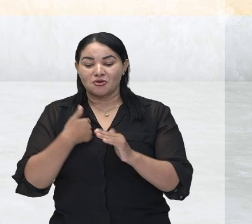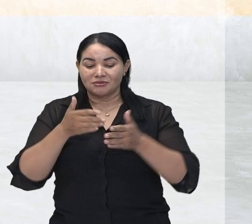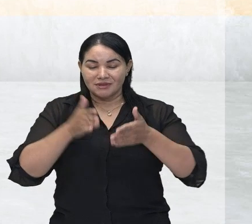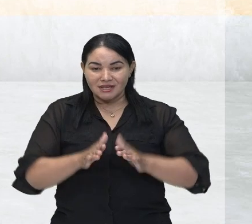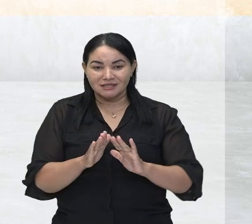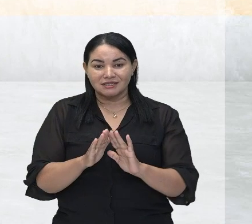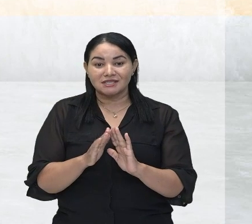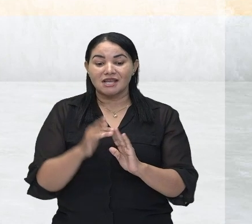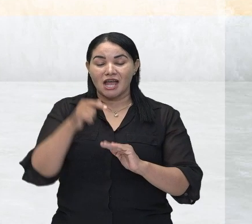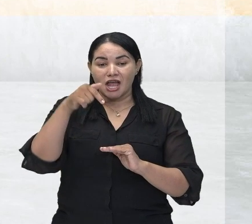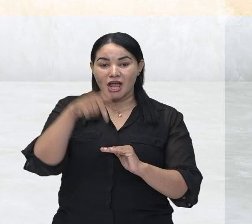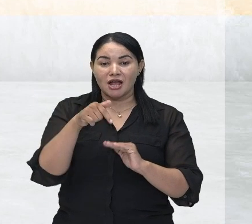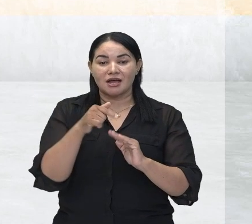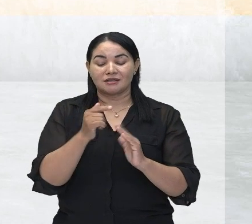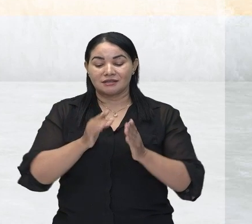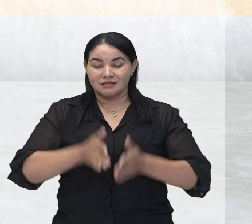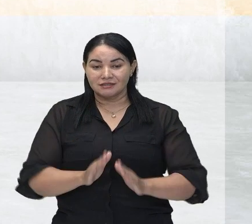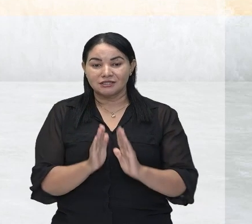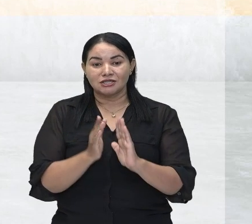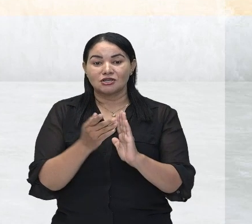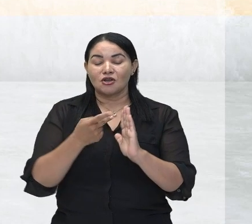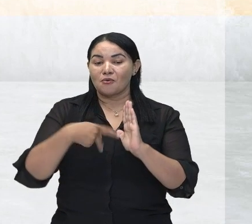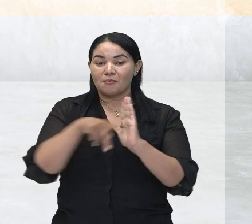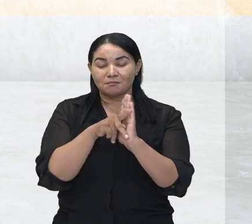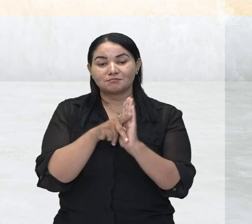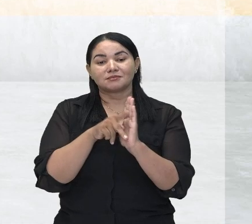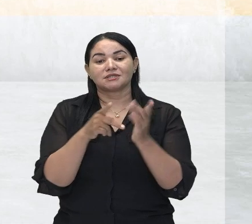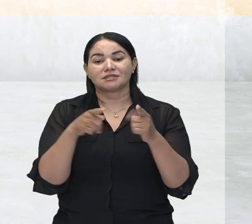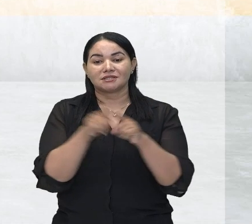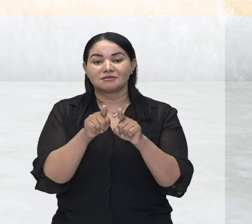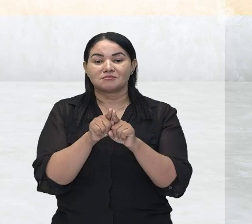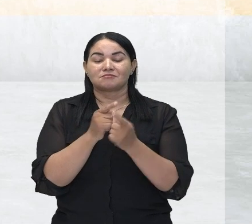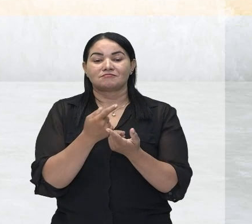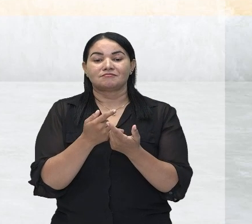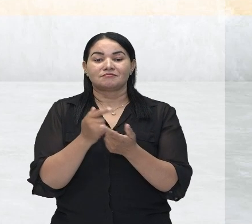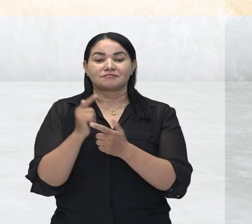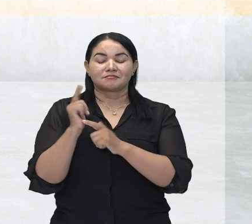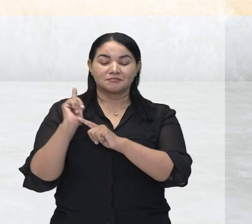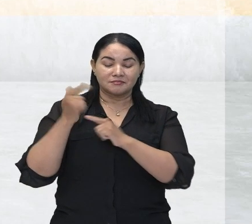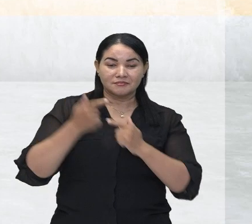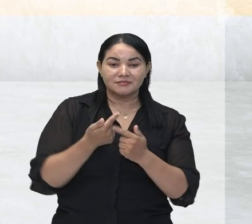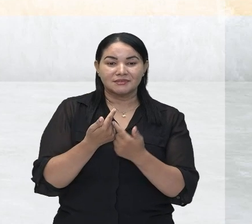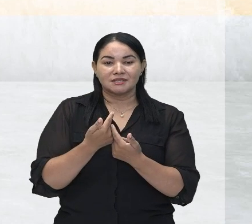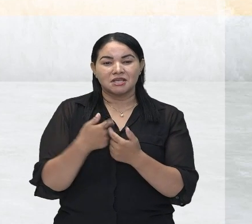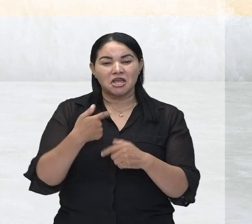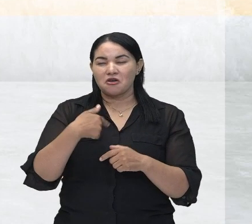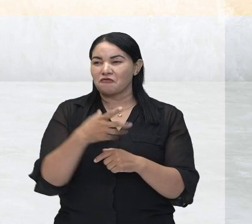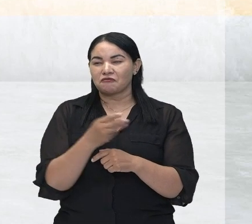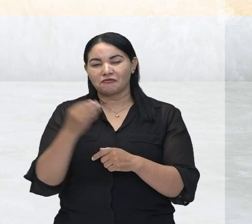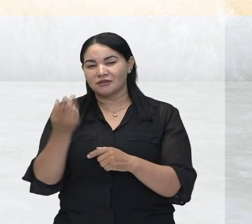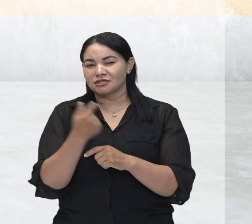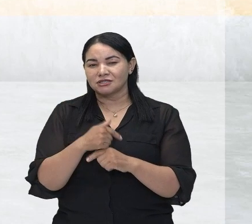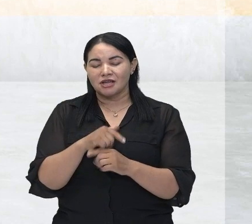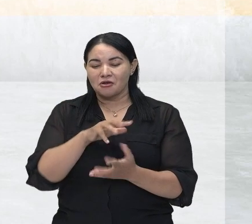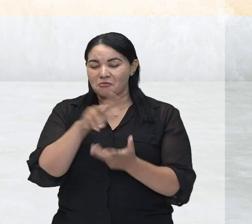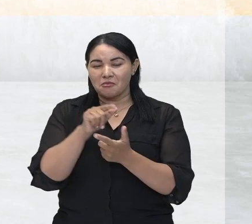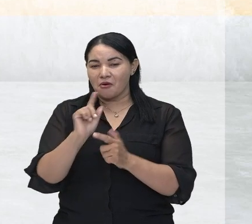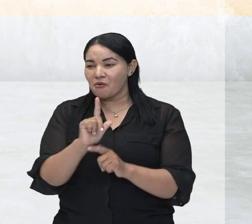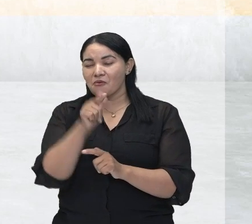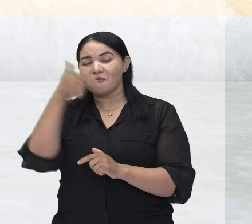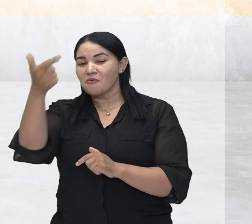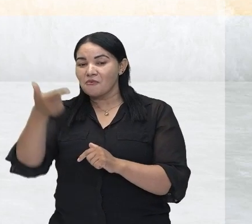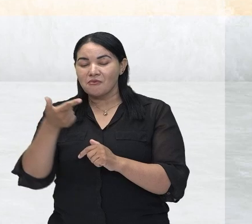ali estão minhas raízes. Agora eu posso até ir para qualquer lugar do mundo, ou até fora do planeta, né? Mas